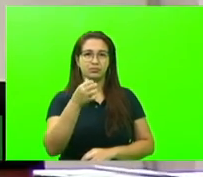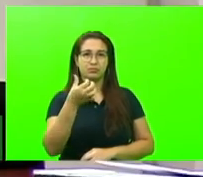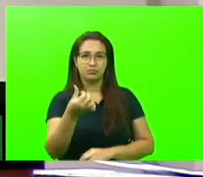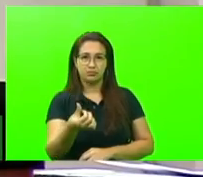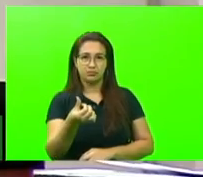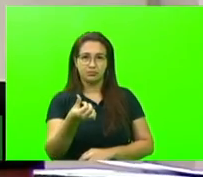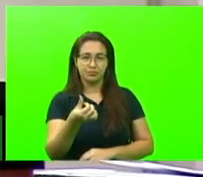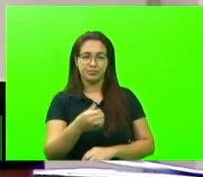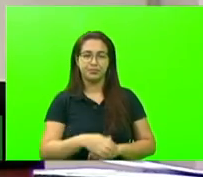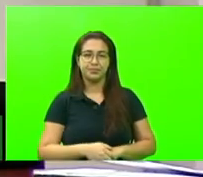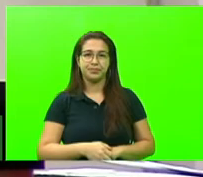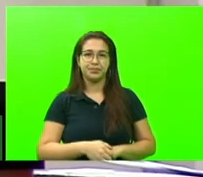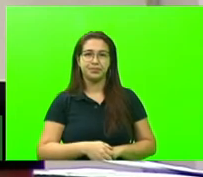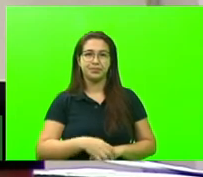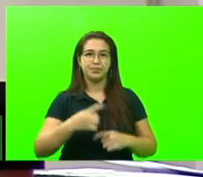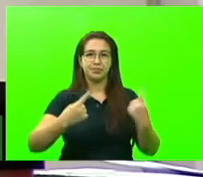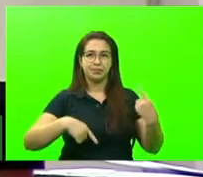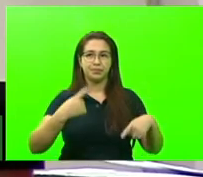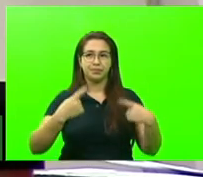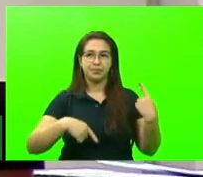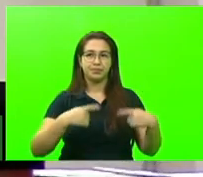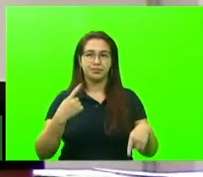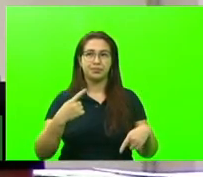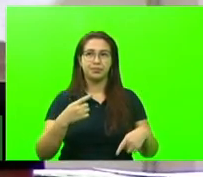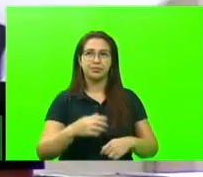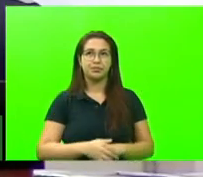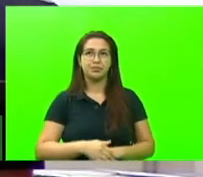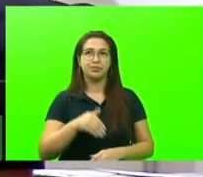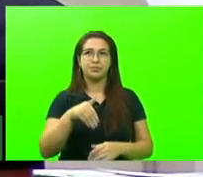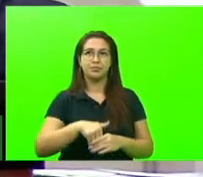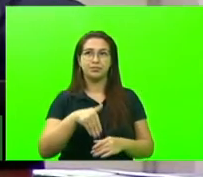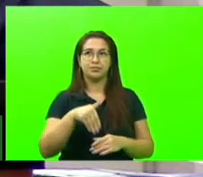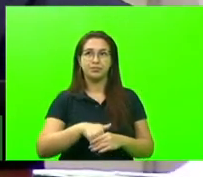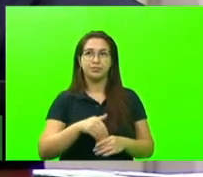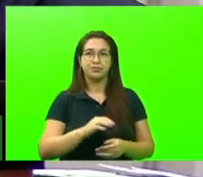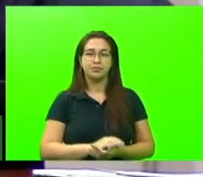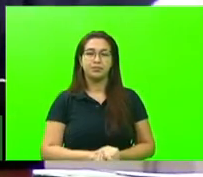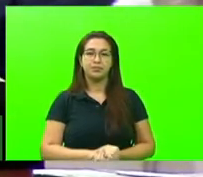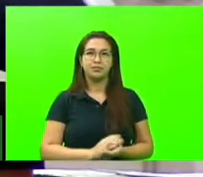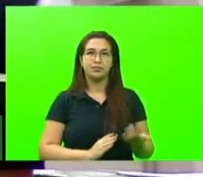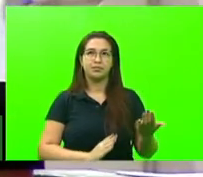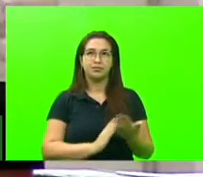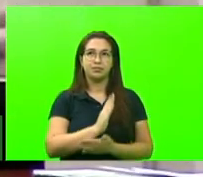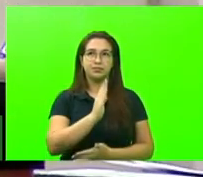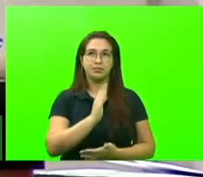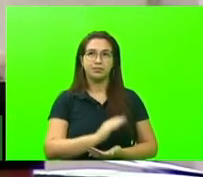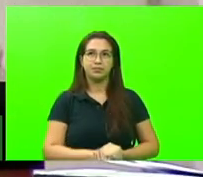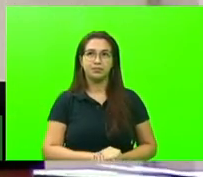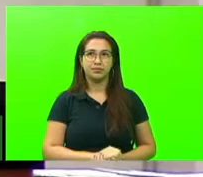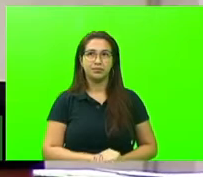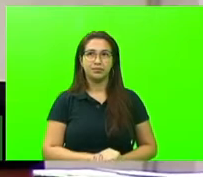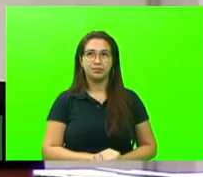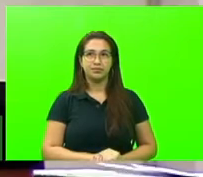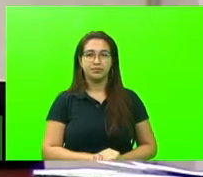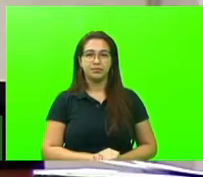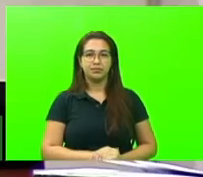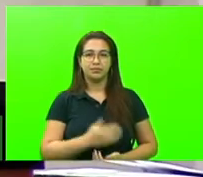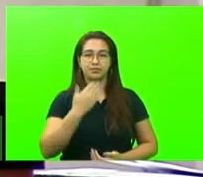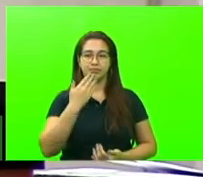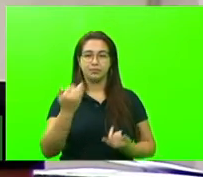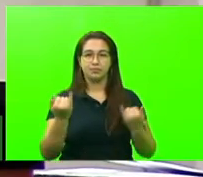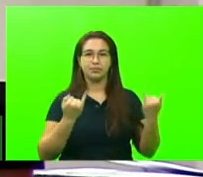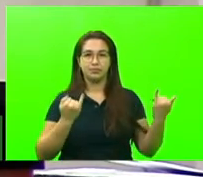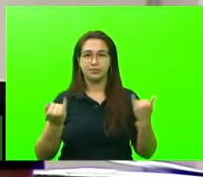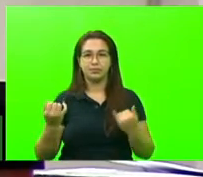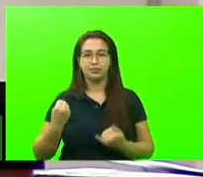5+270. Em discussão, em votação, aprovado. Pedido de